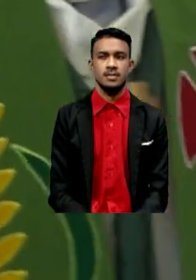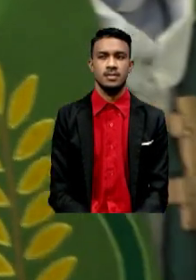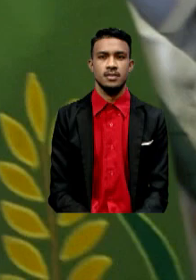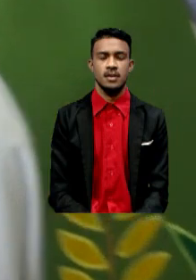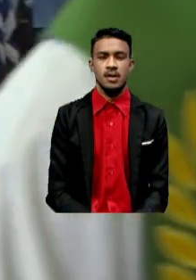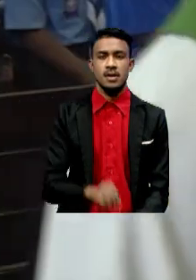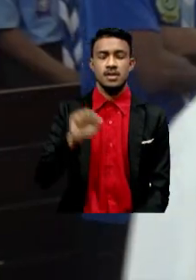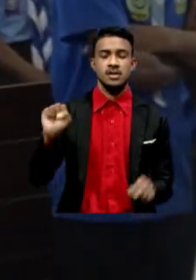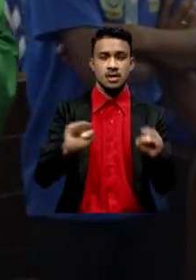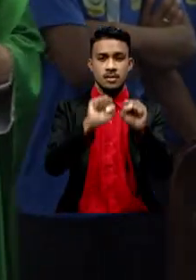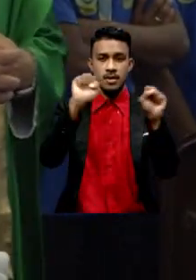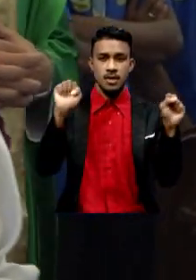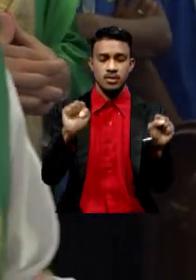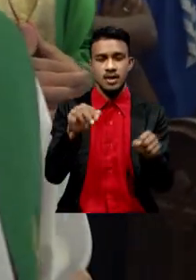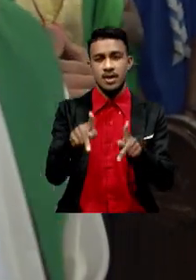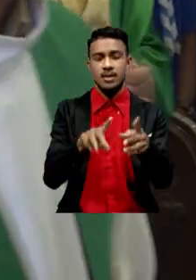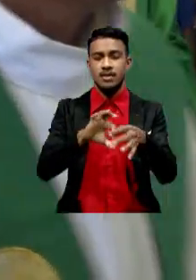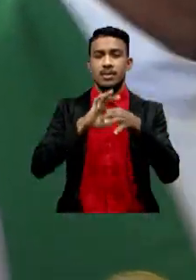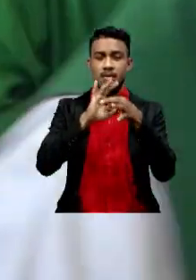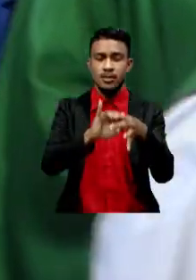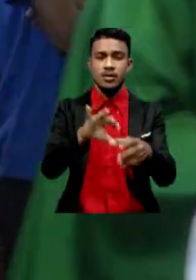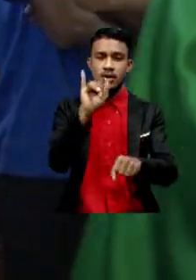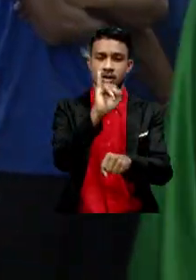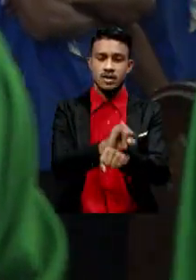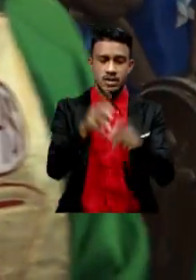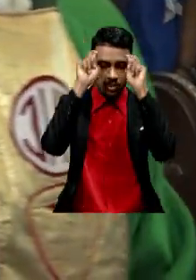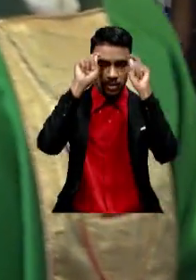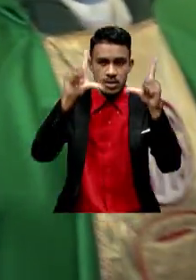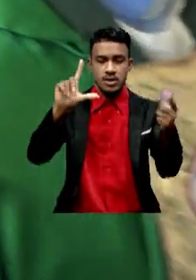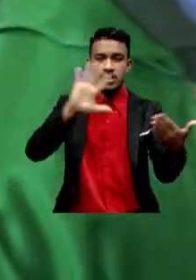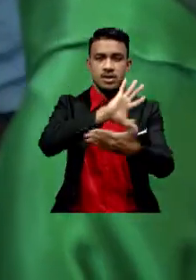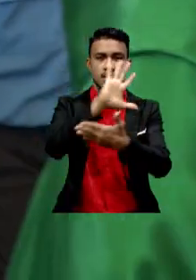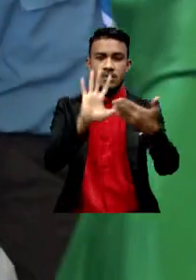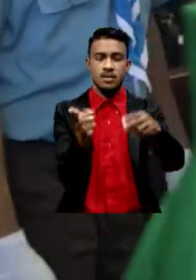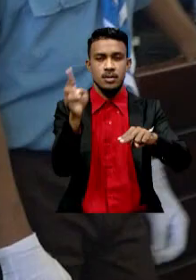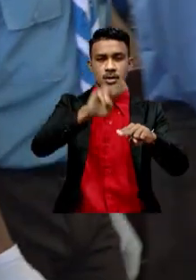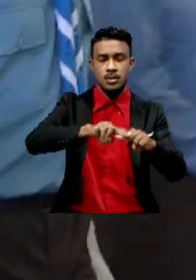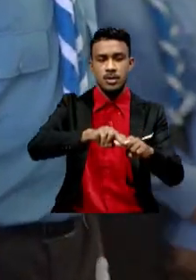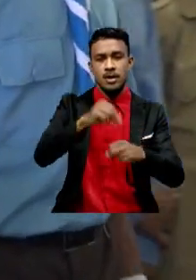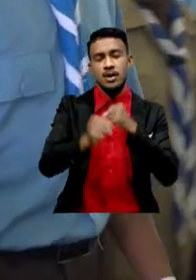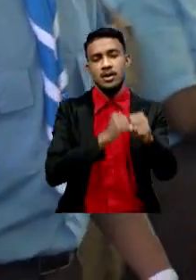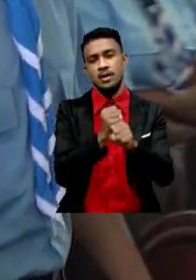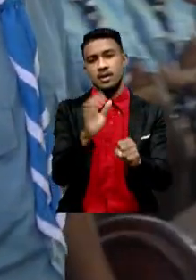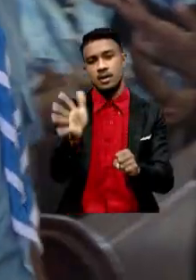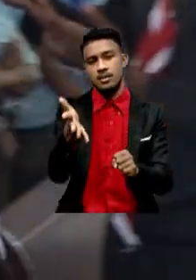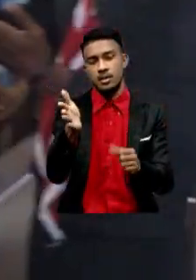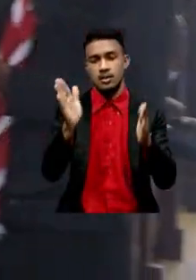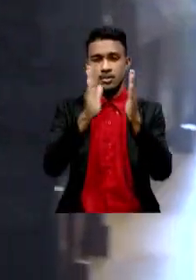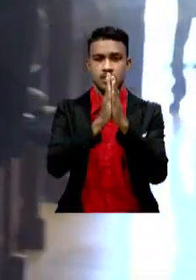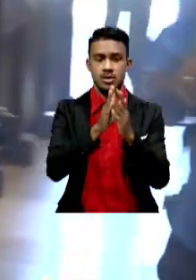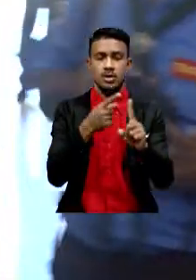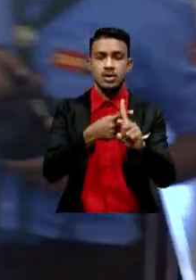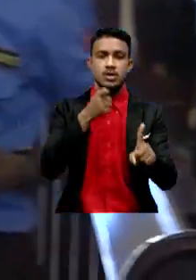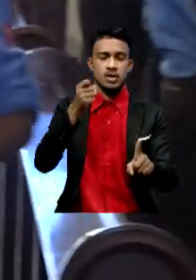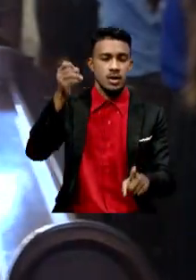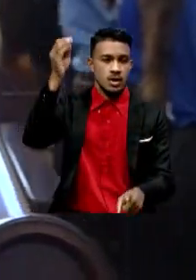Sábado de semana, né? Corpo Escuteiro Católico Timor-Leste celebra a existência Batin Limanulu, lhe se missa agradecimento no presídio do seu bispo